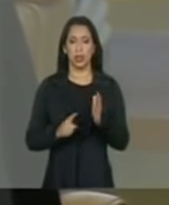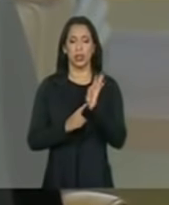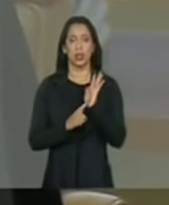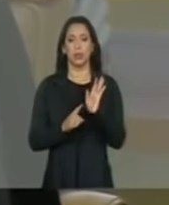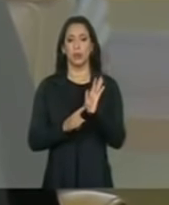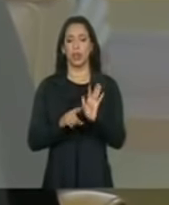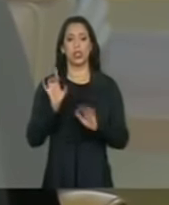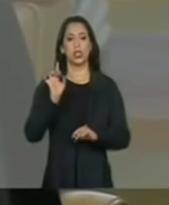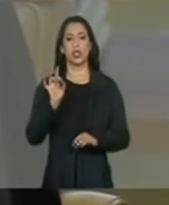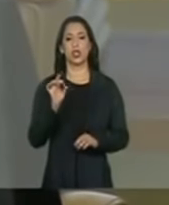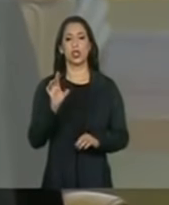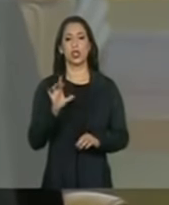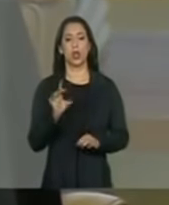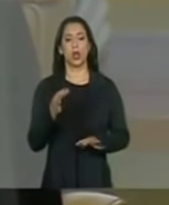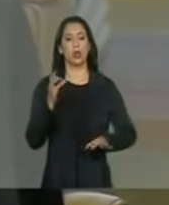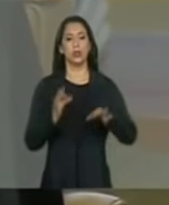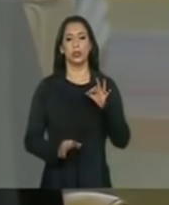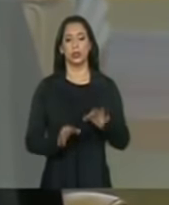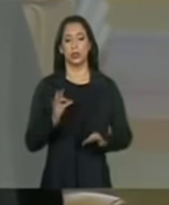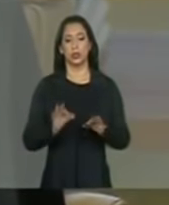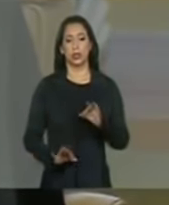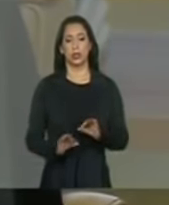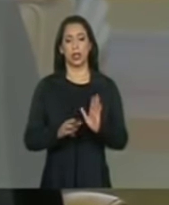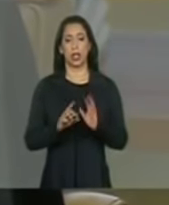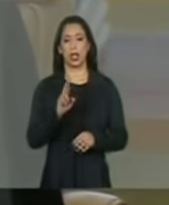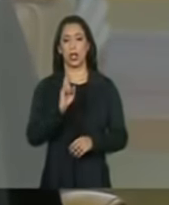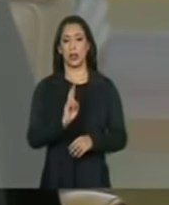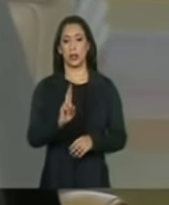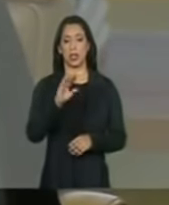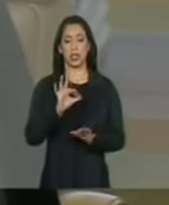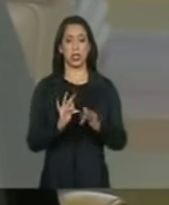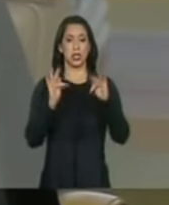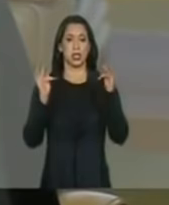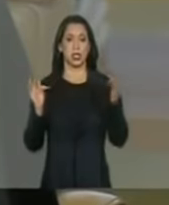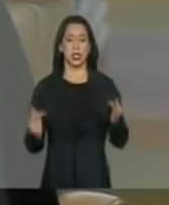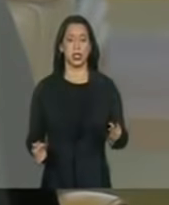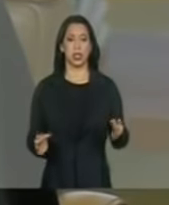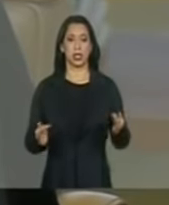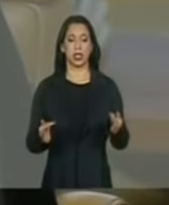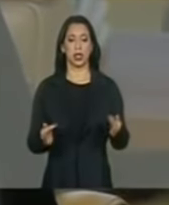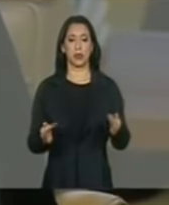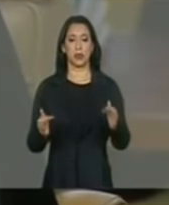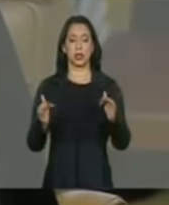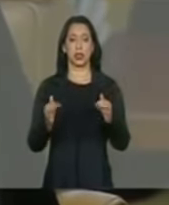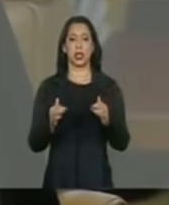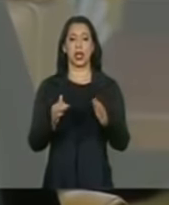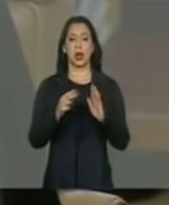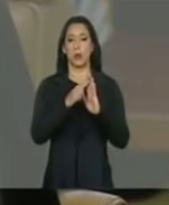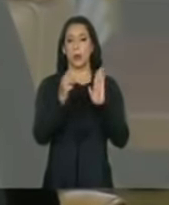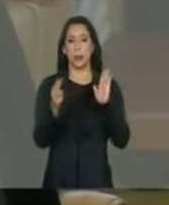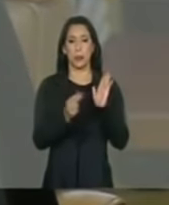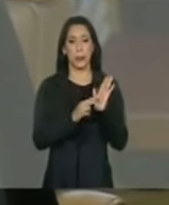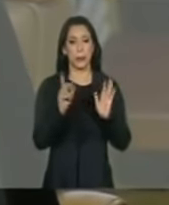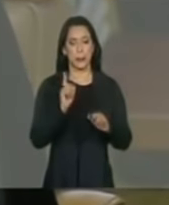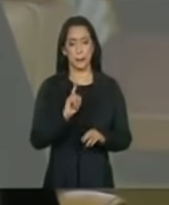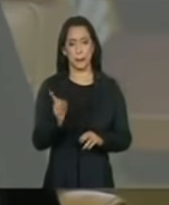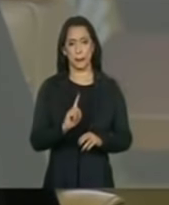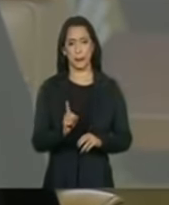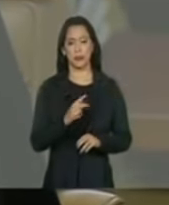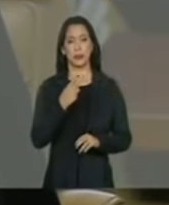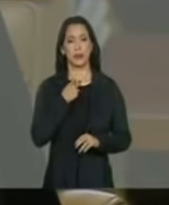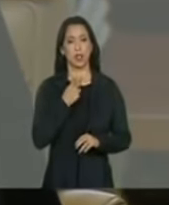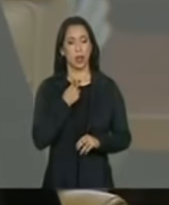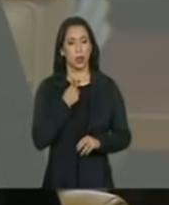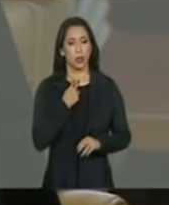peça jurídica nem representa simples estrutura de normatividade nem pode